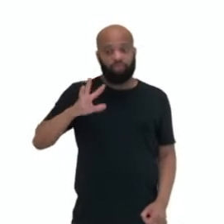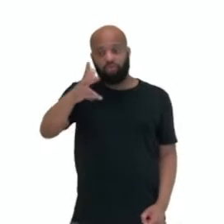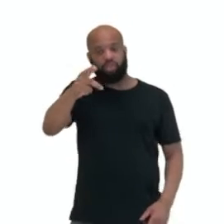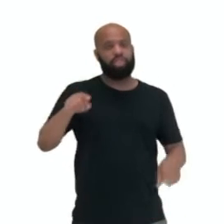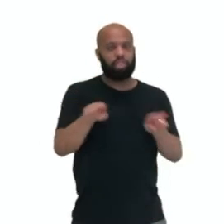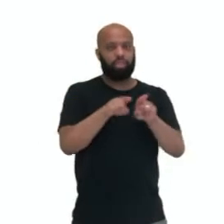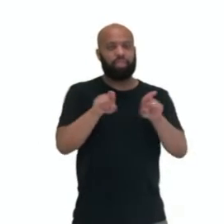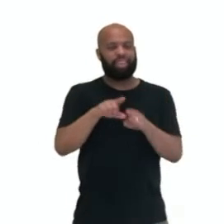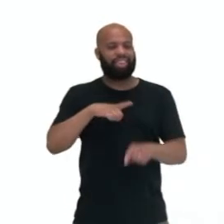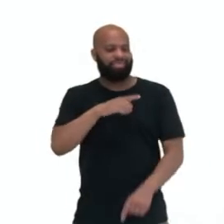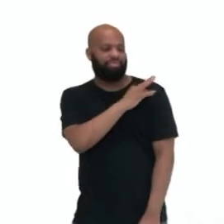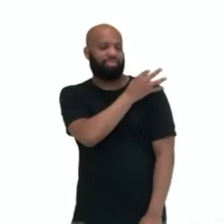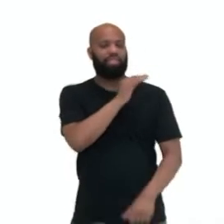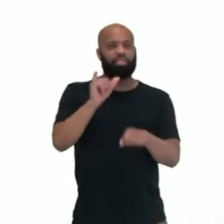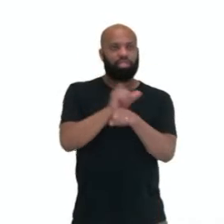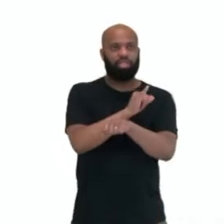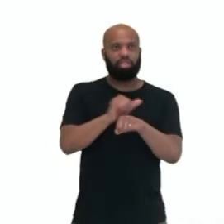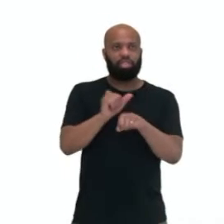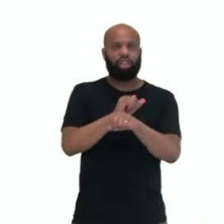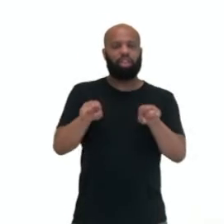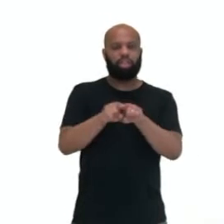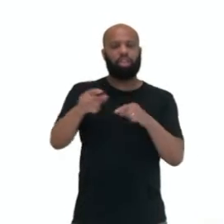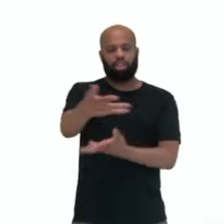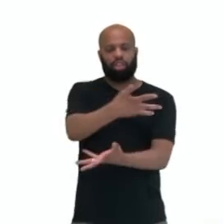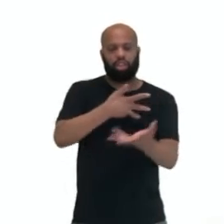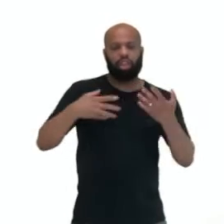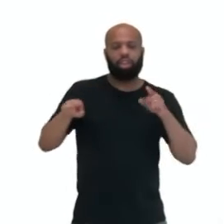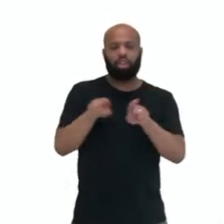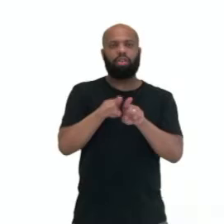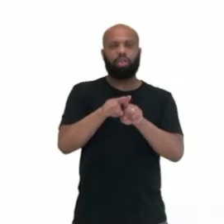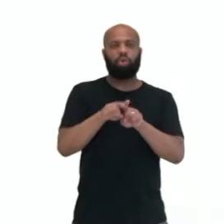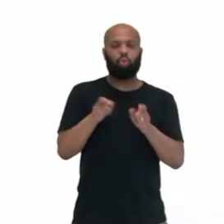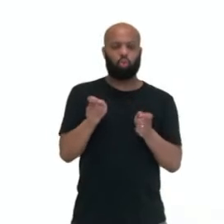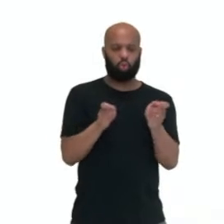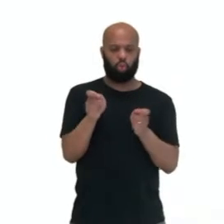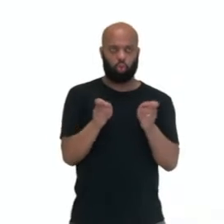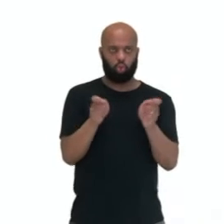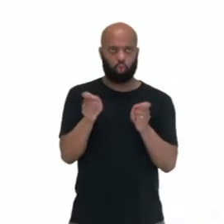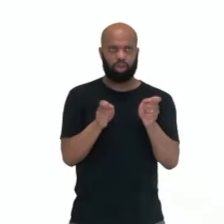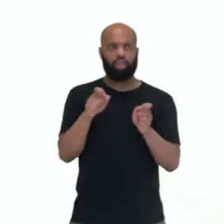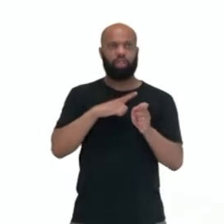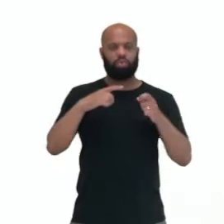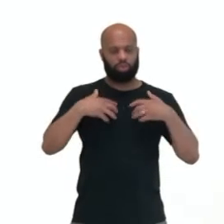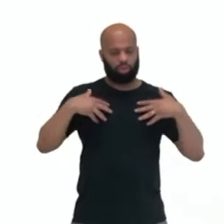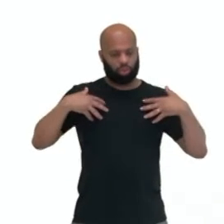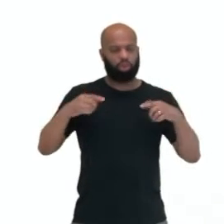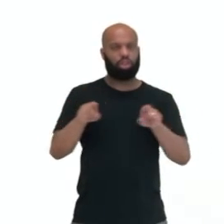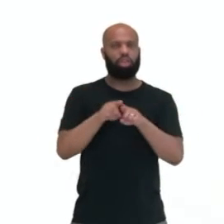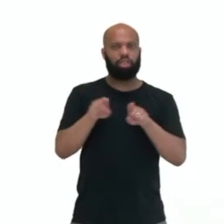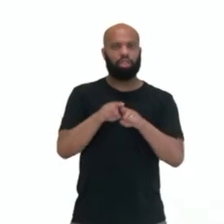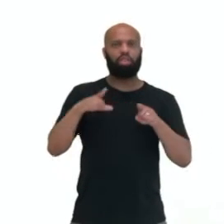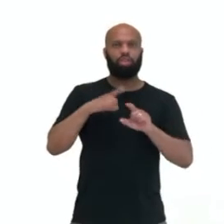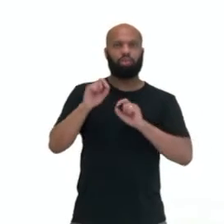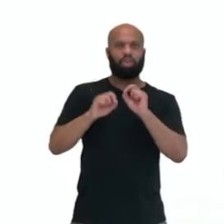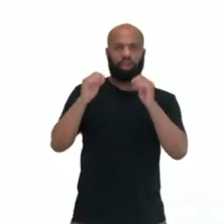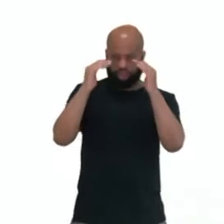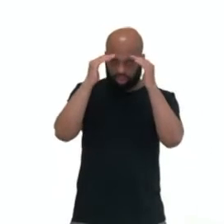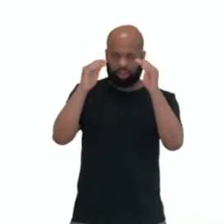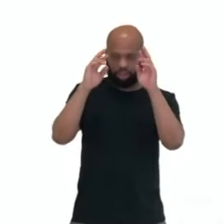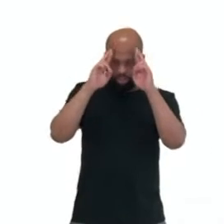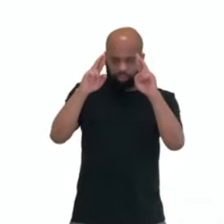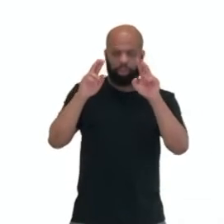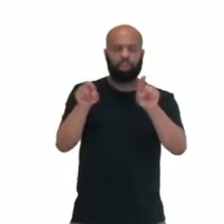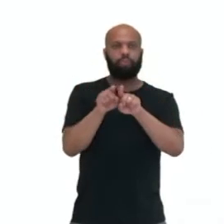técnica, estratégia, camaradagem e controle, onde prevalece a honra, a lealdade e o senso de